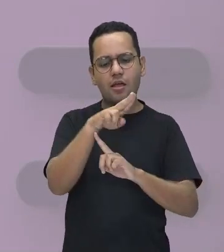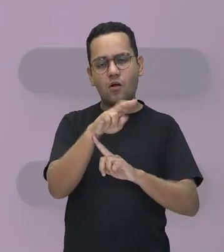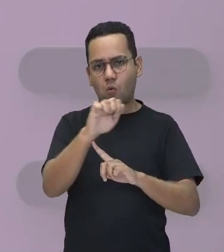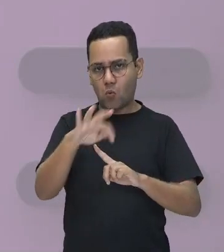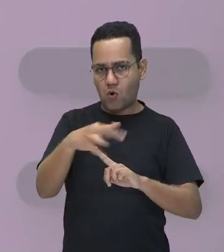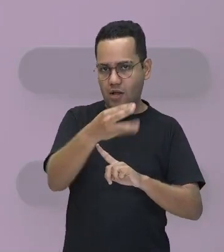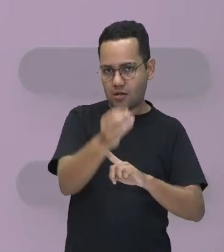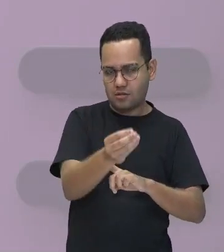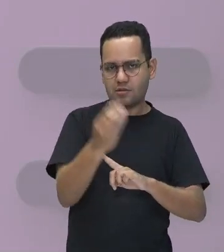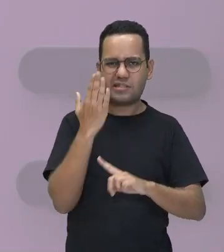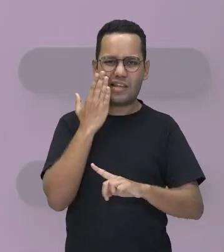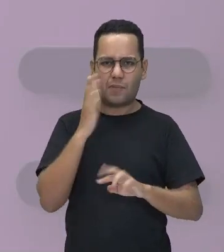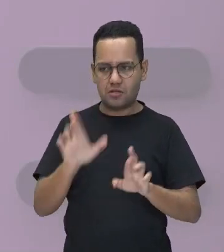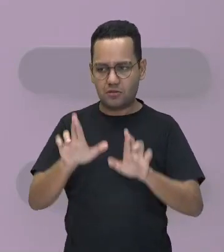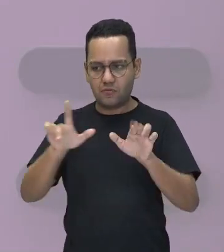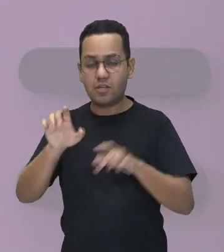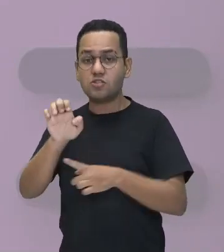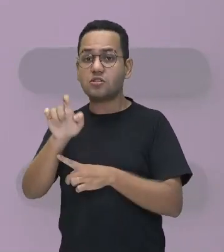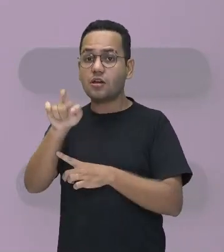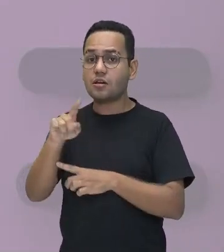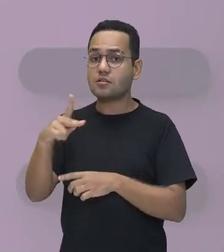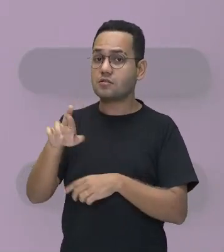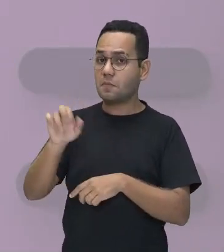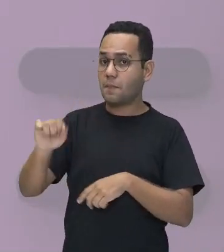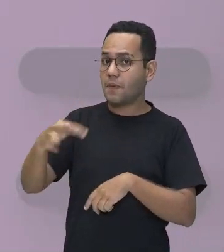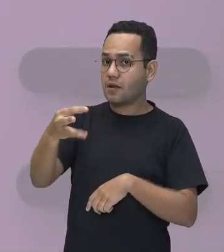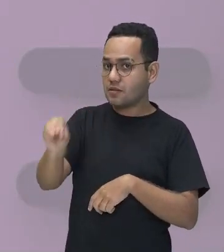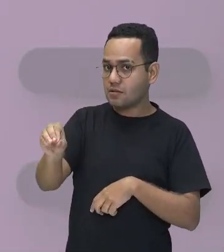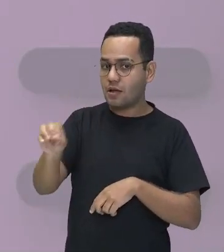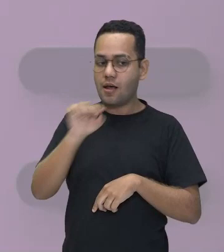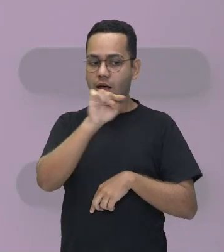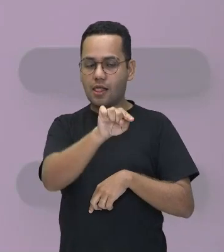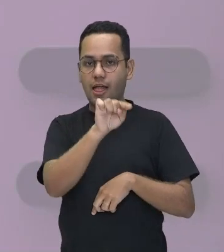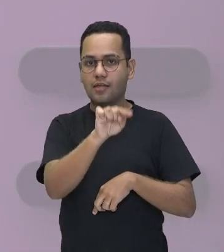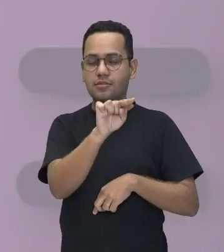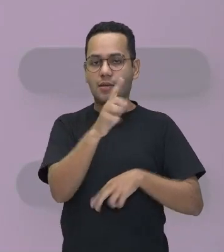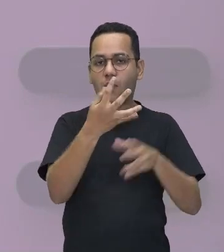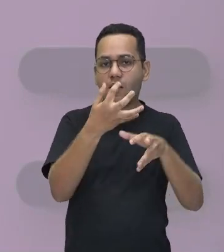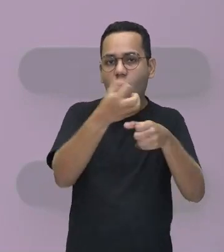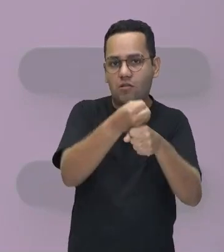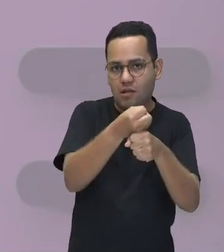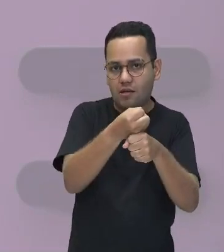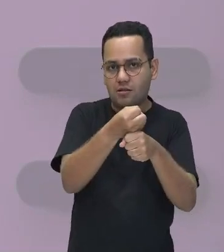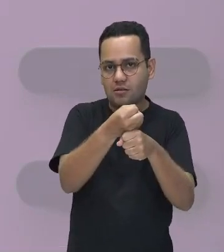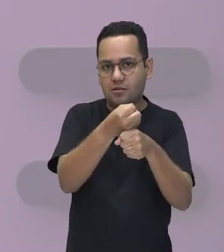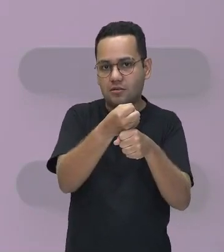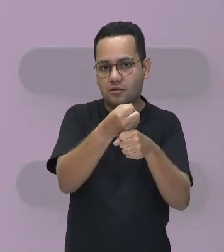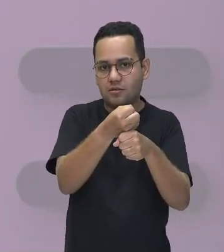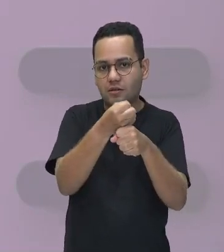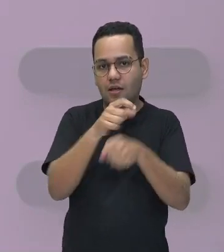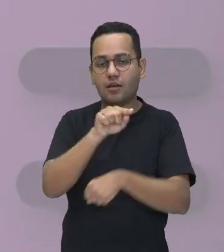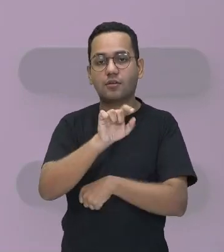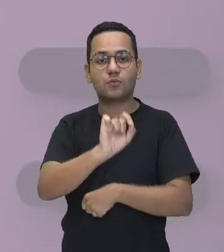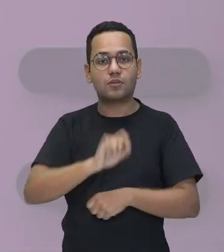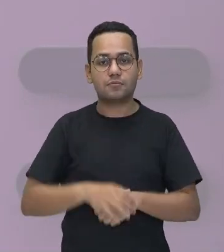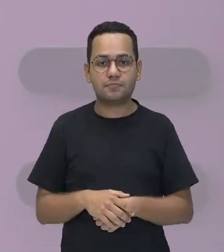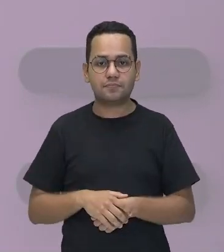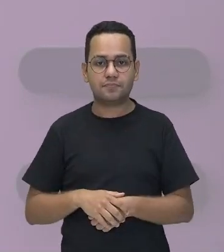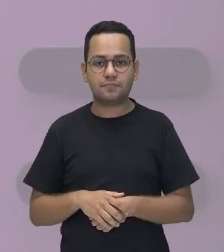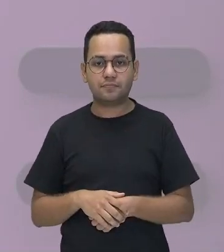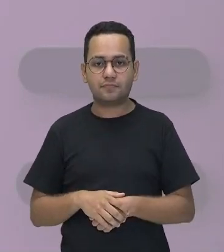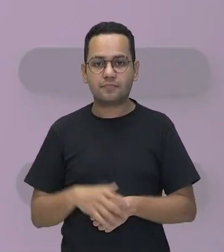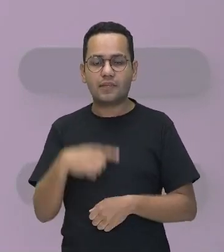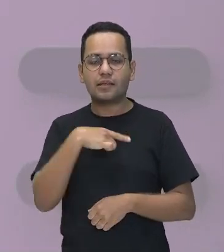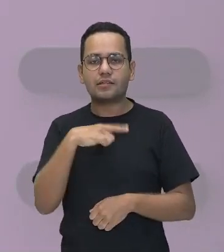expressão a equação nós temos um sinal de igualdade tá portanto a equação a gente pode entender como sendo uma